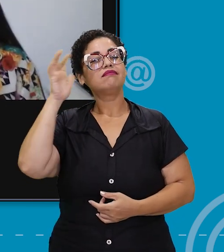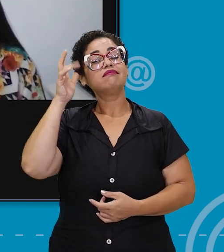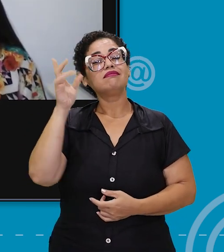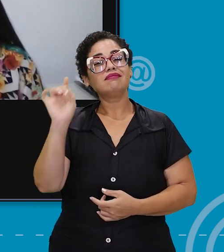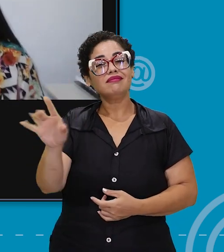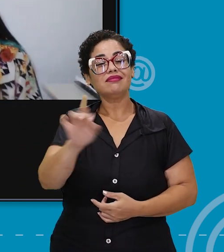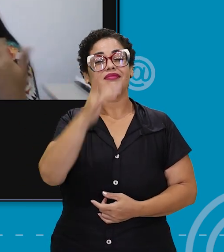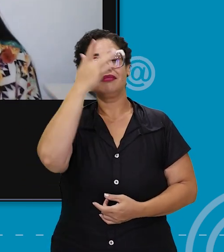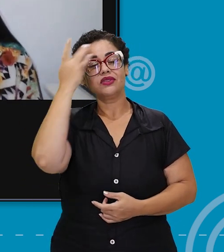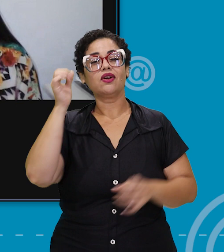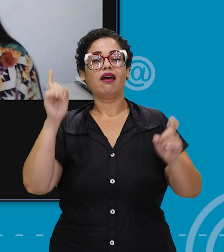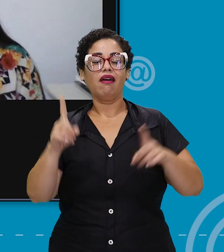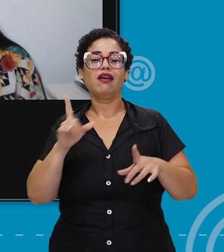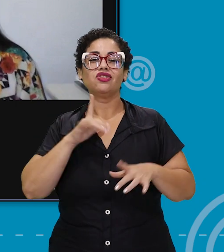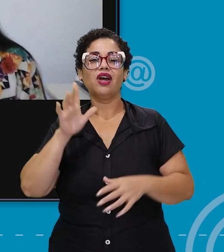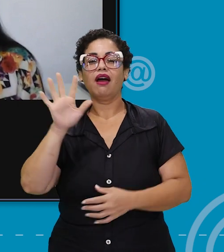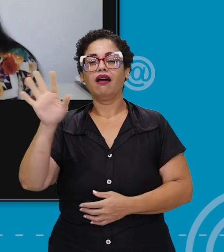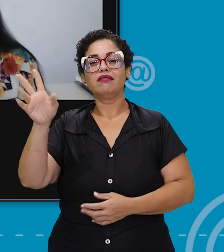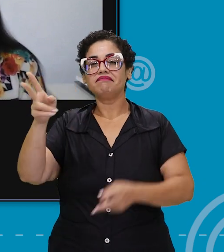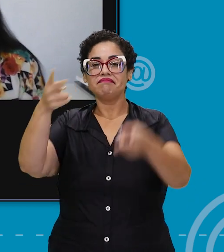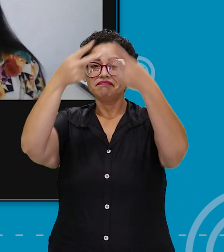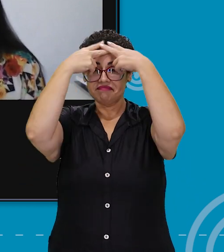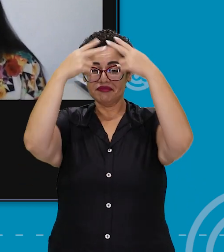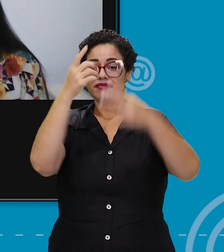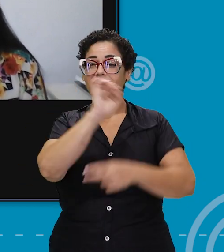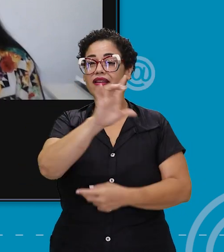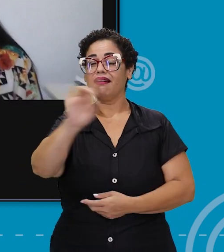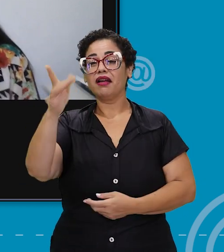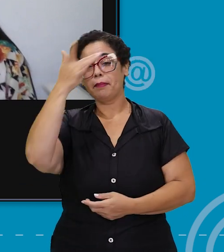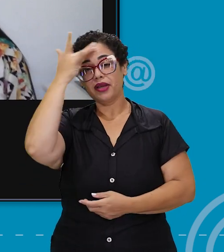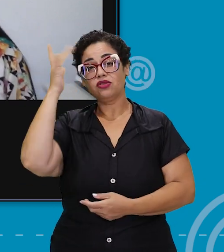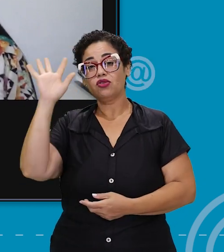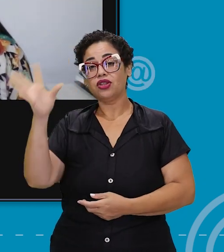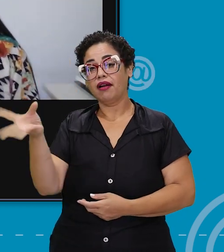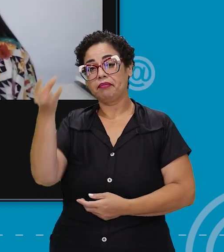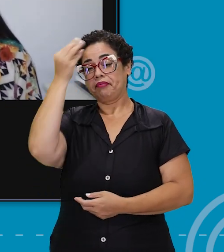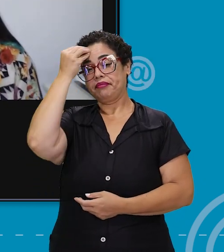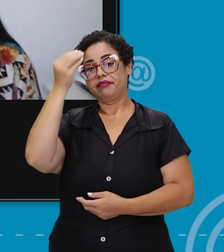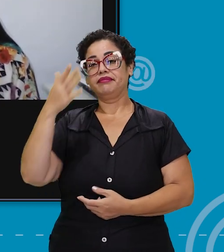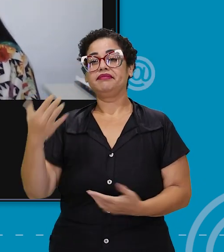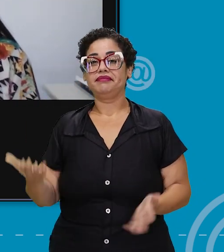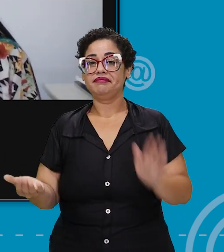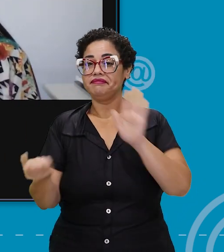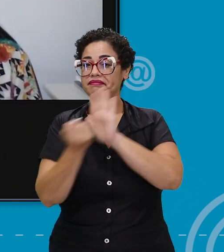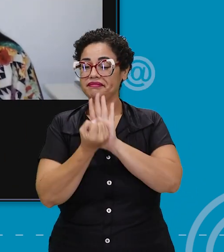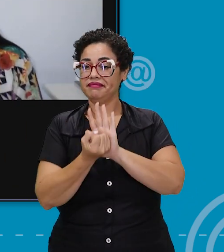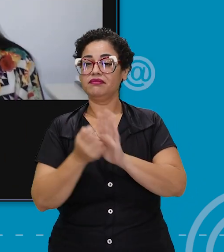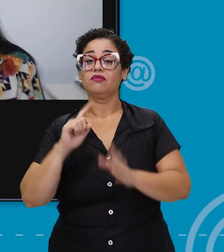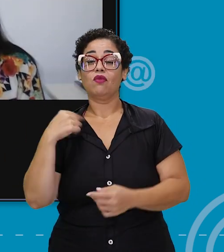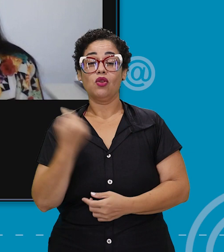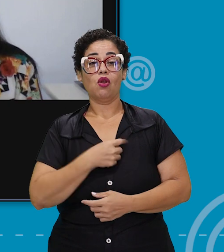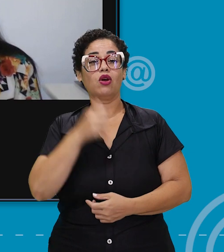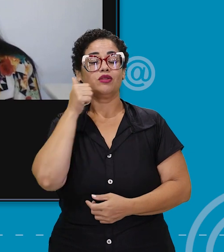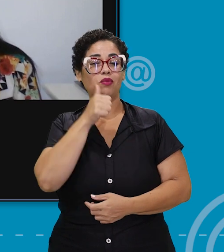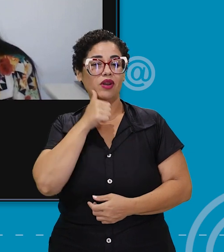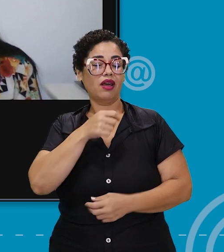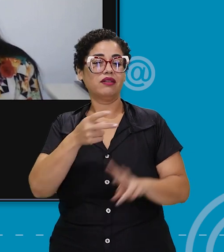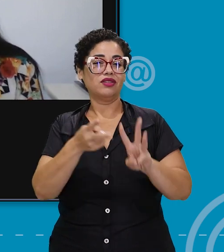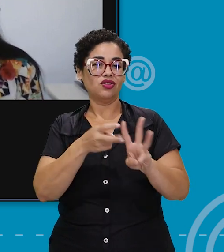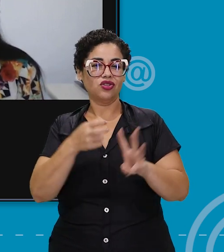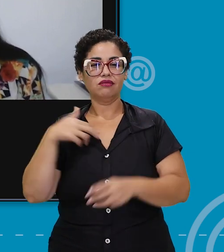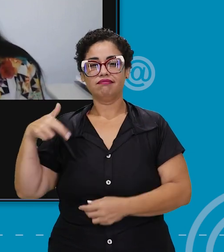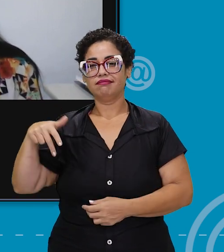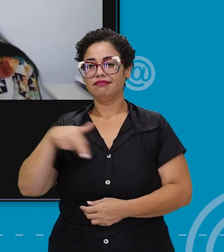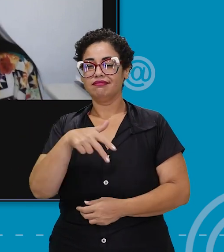do senso comum, é sobre o que está implementado na cabeça das pessoas, né? Então, assim, nós mulheres indígenas, aonde a